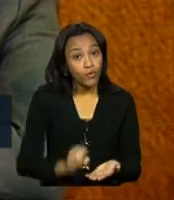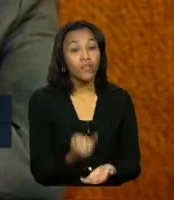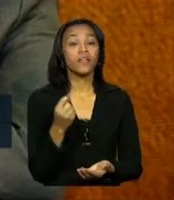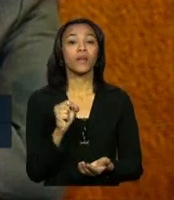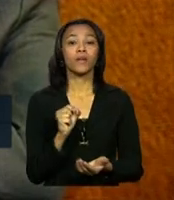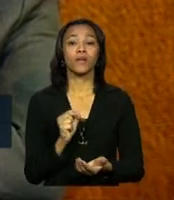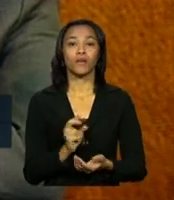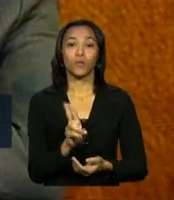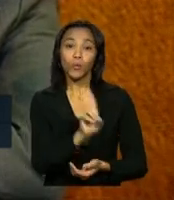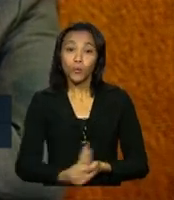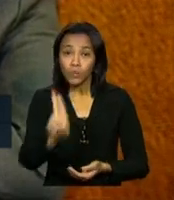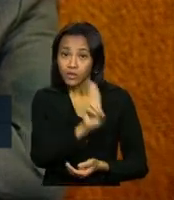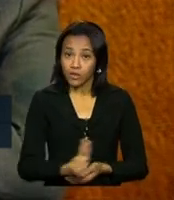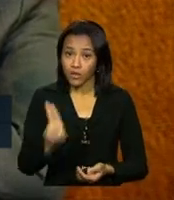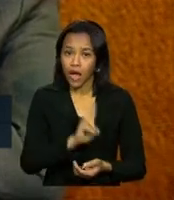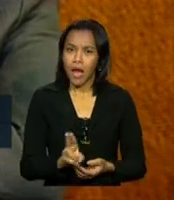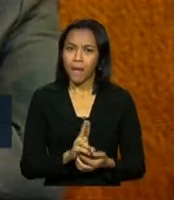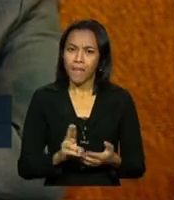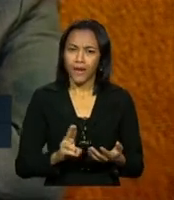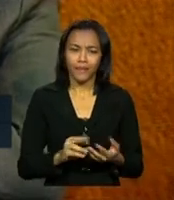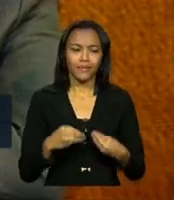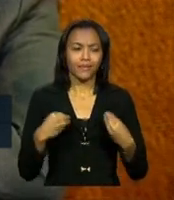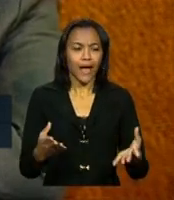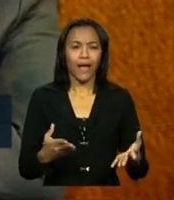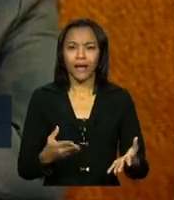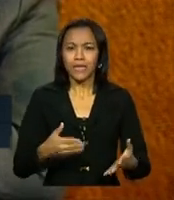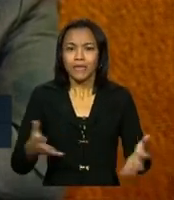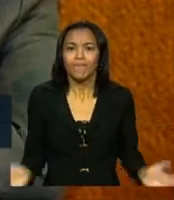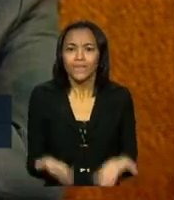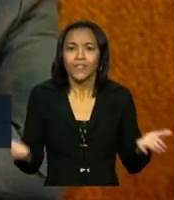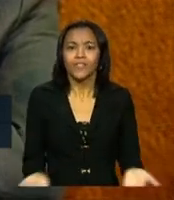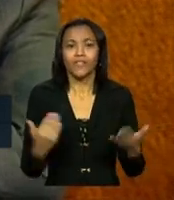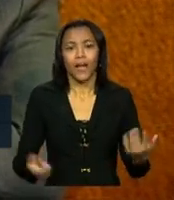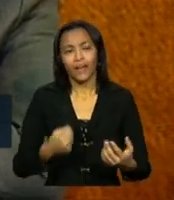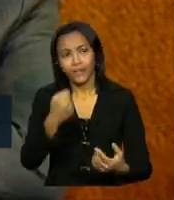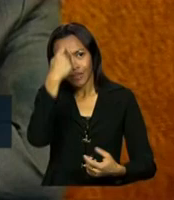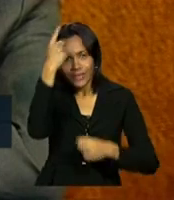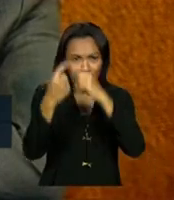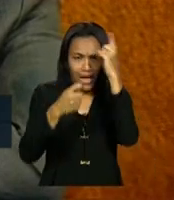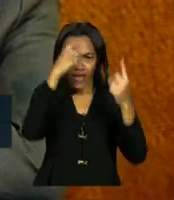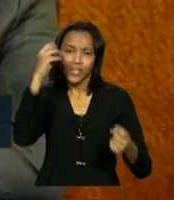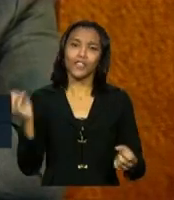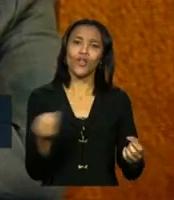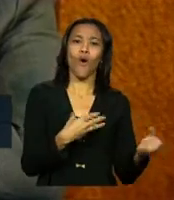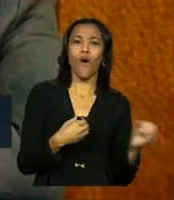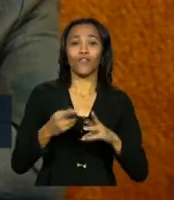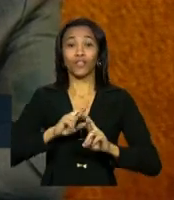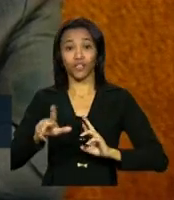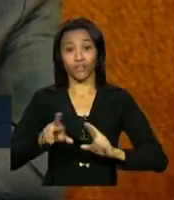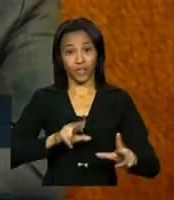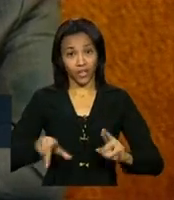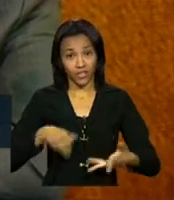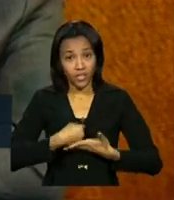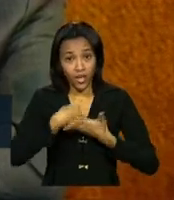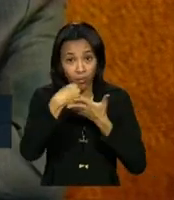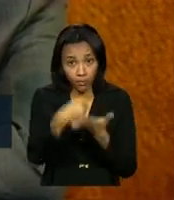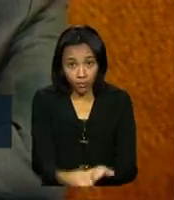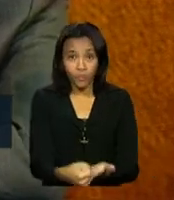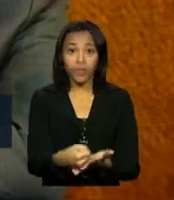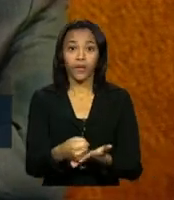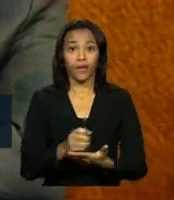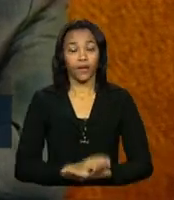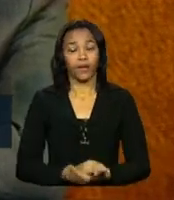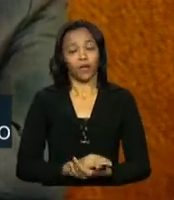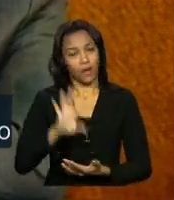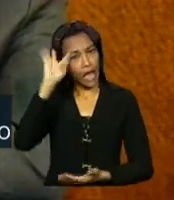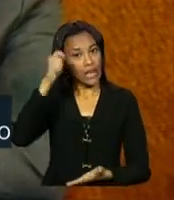para mobilizar inovações e para facilitar e apoiar os esforços de modernização do